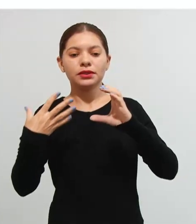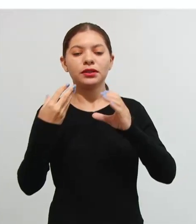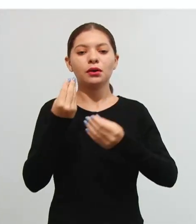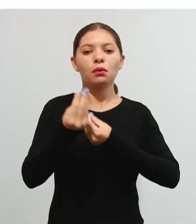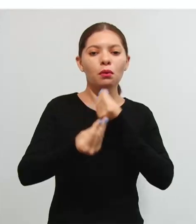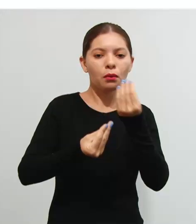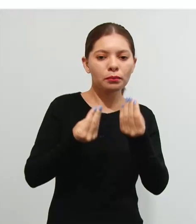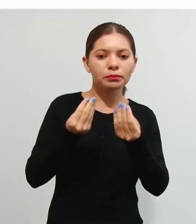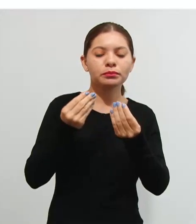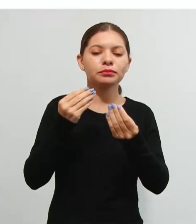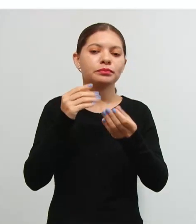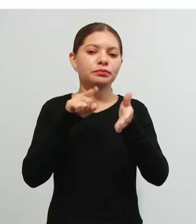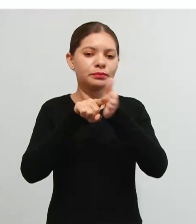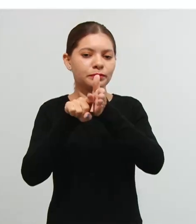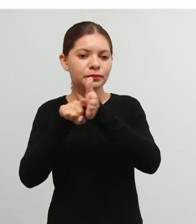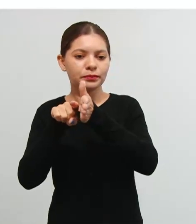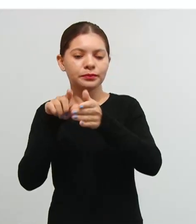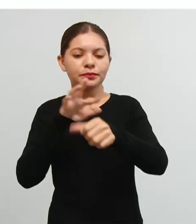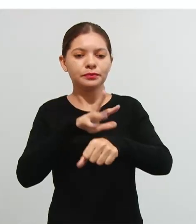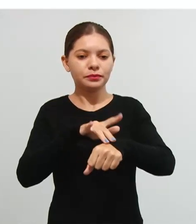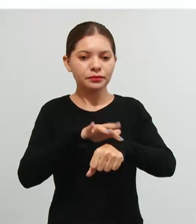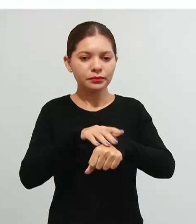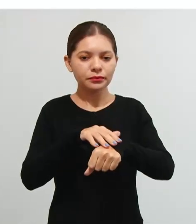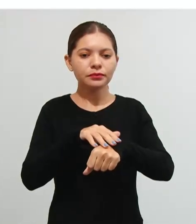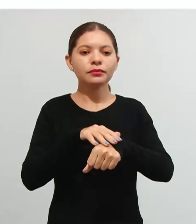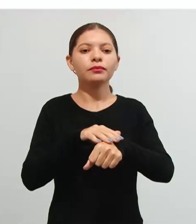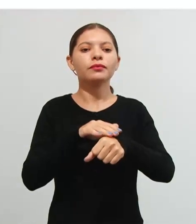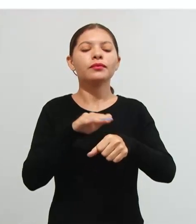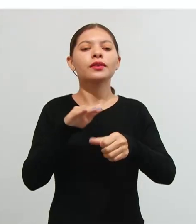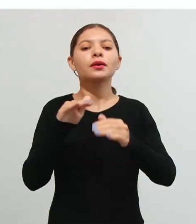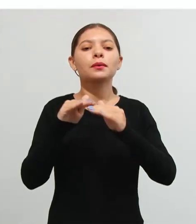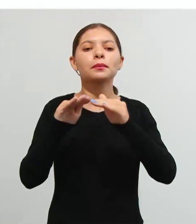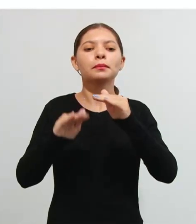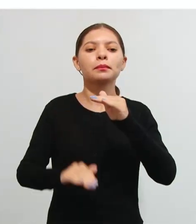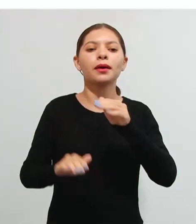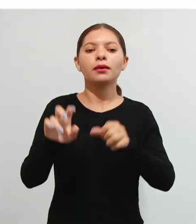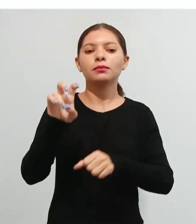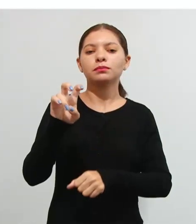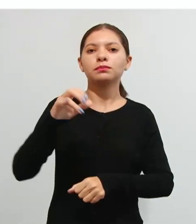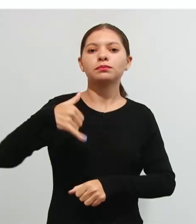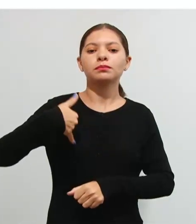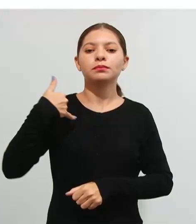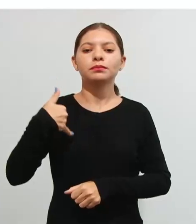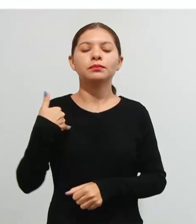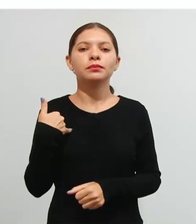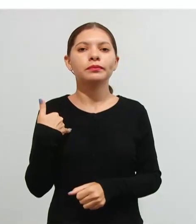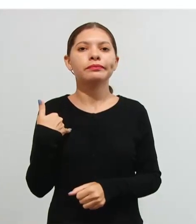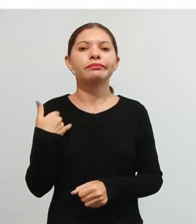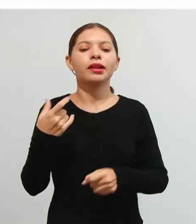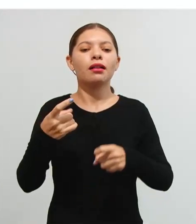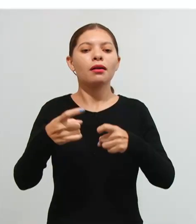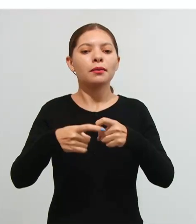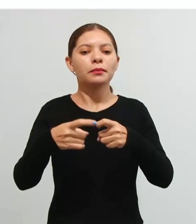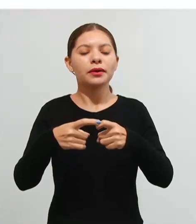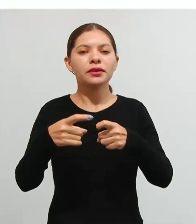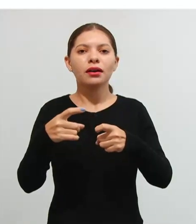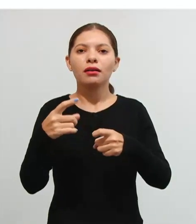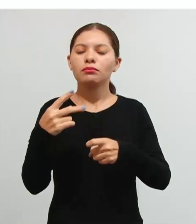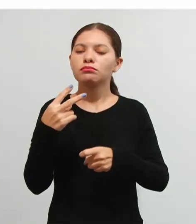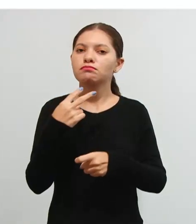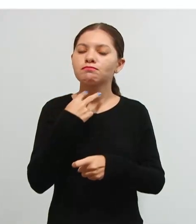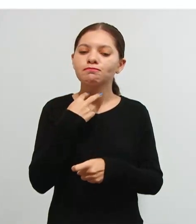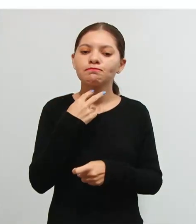reservado a indivíduos com menos de 5 anos de idade, quando o nível de gravidade clínica não pode ser avaliado de